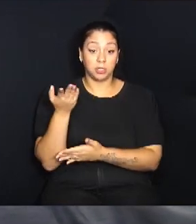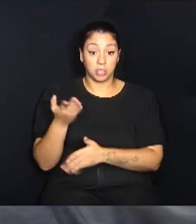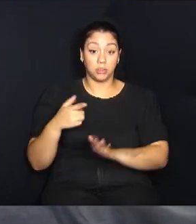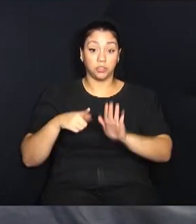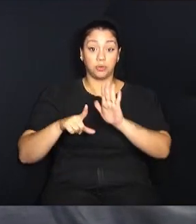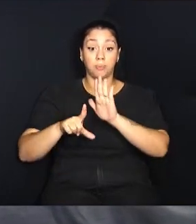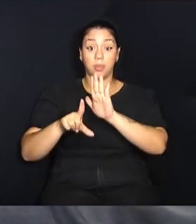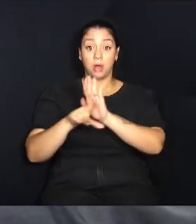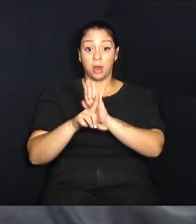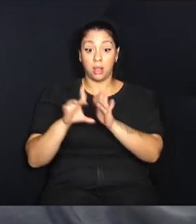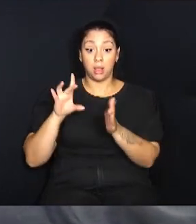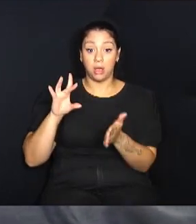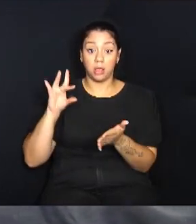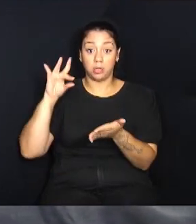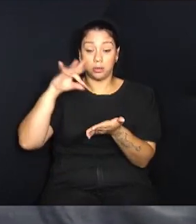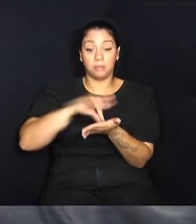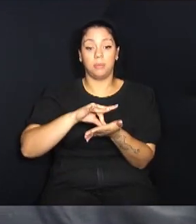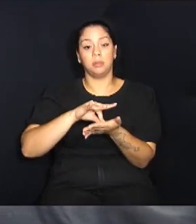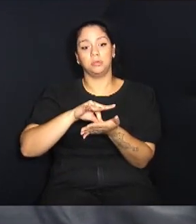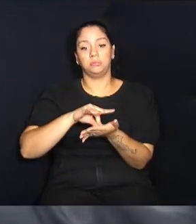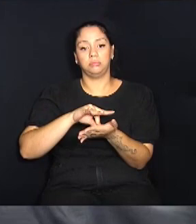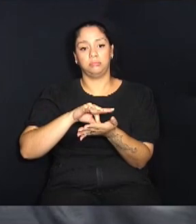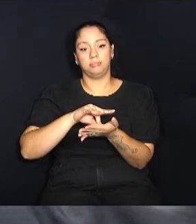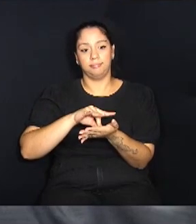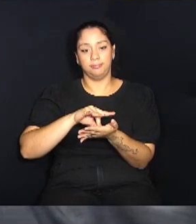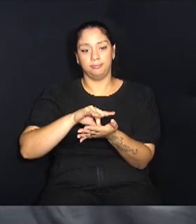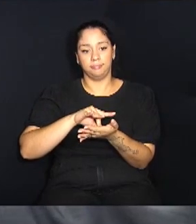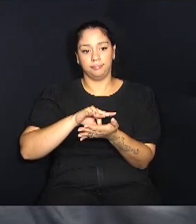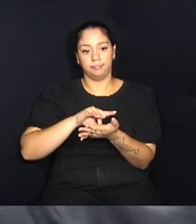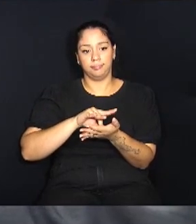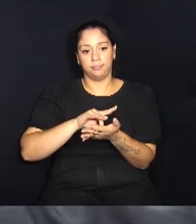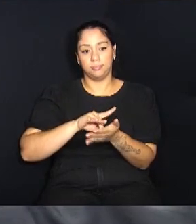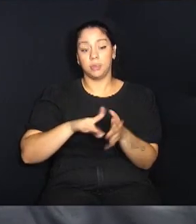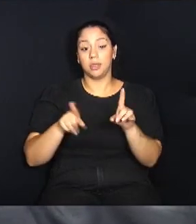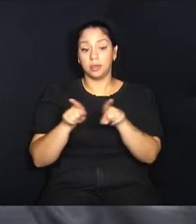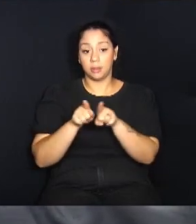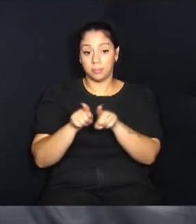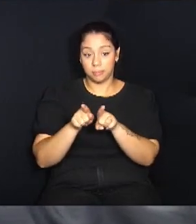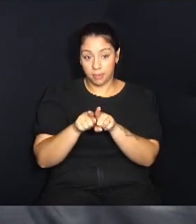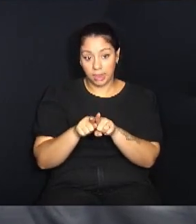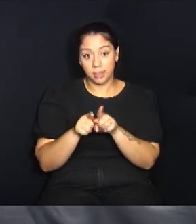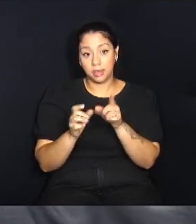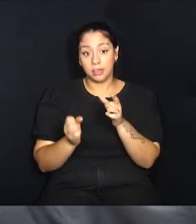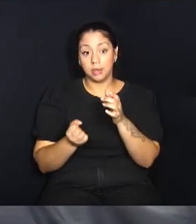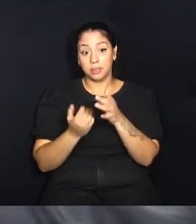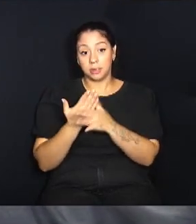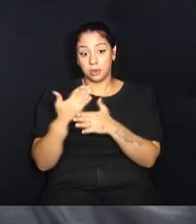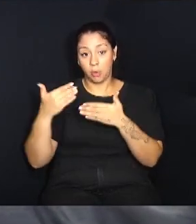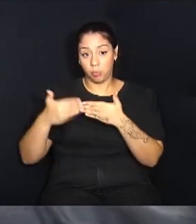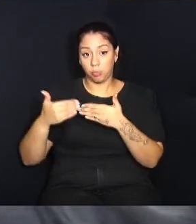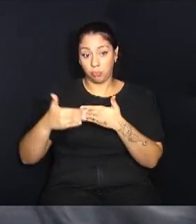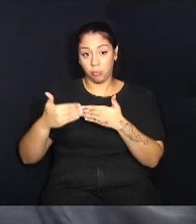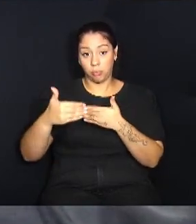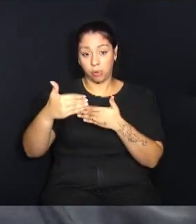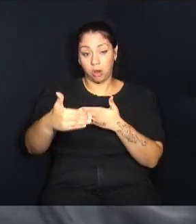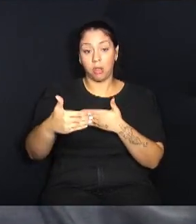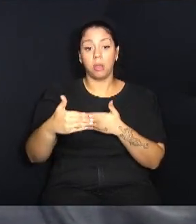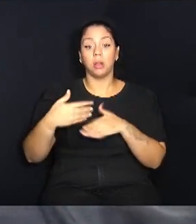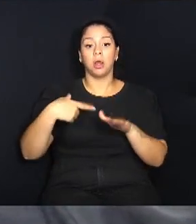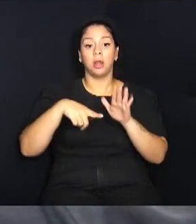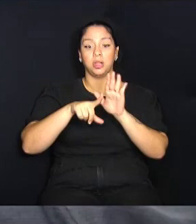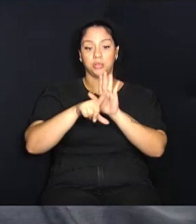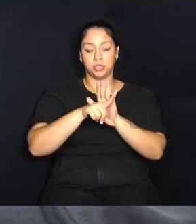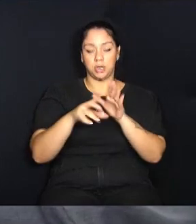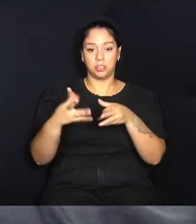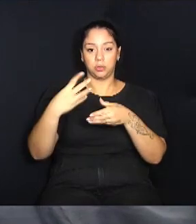tem efetividade e que foi feito o que segue na legislação, o que segue na lei. É